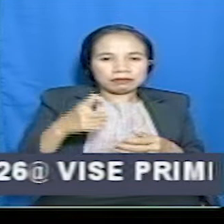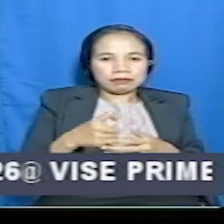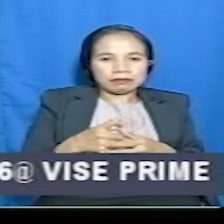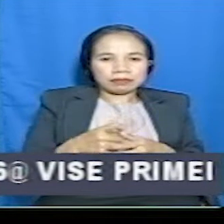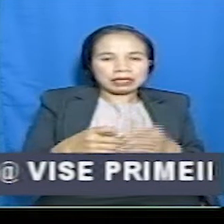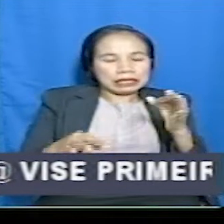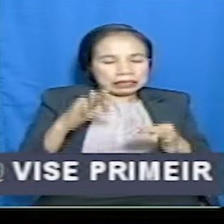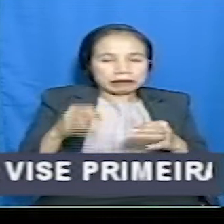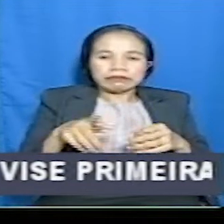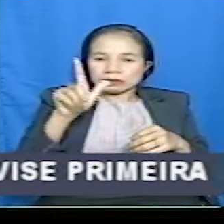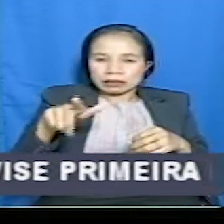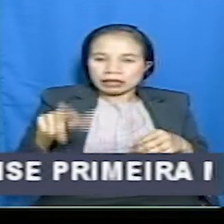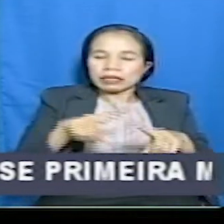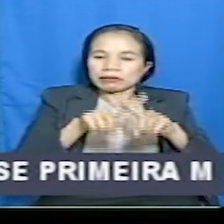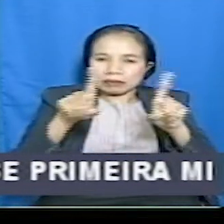mesmo que tarde, mas